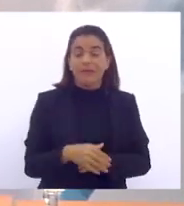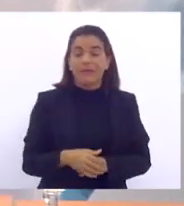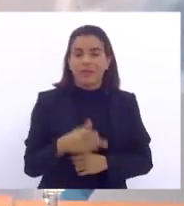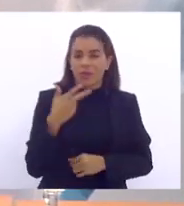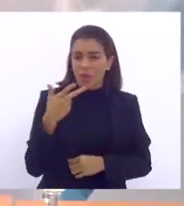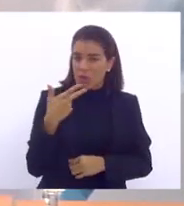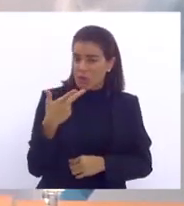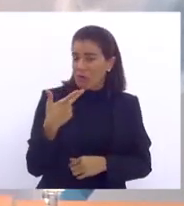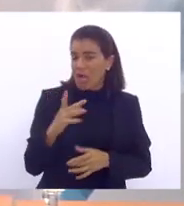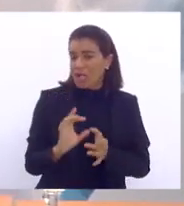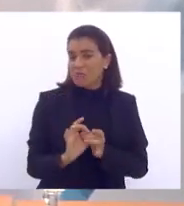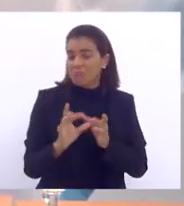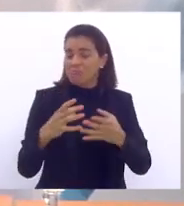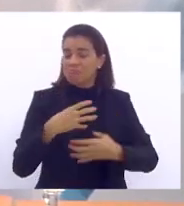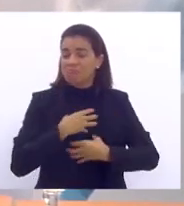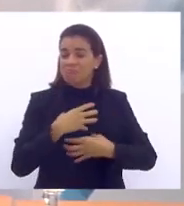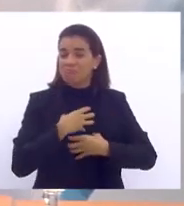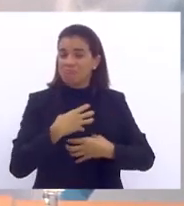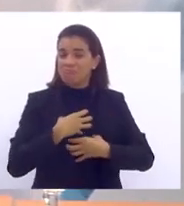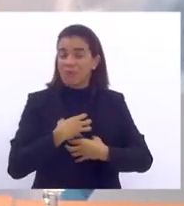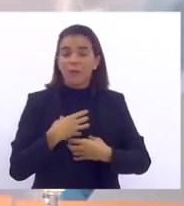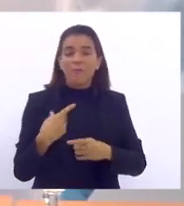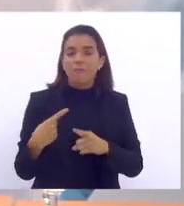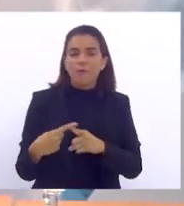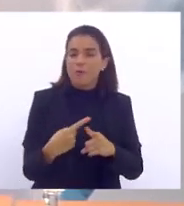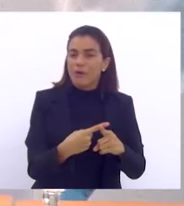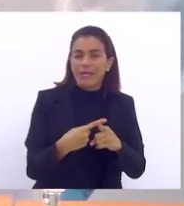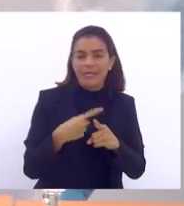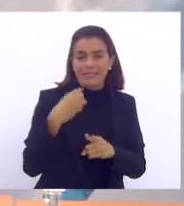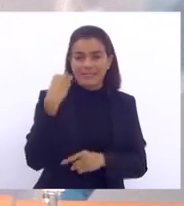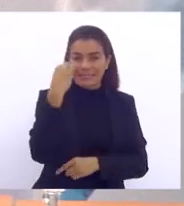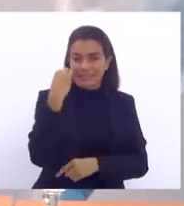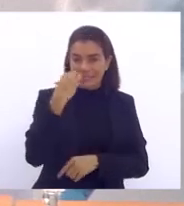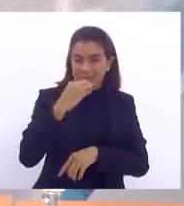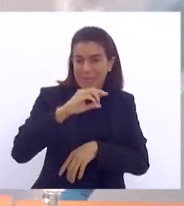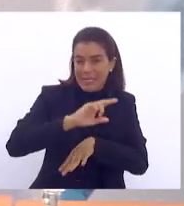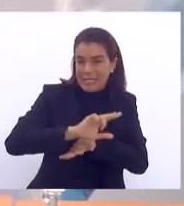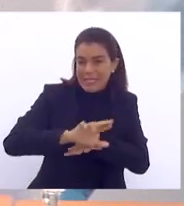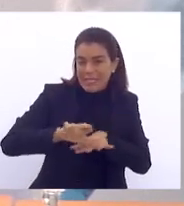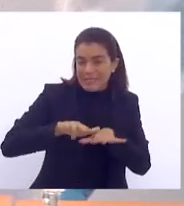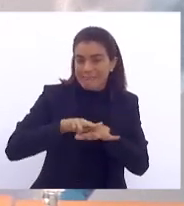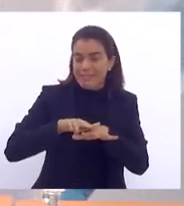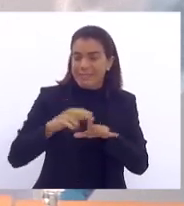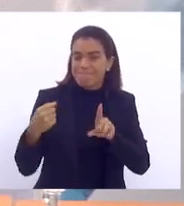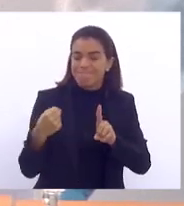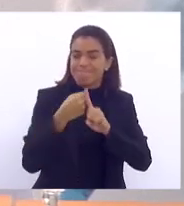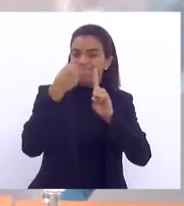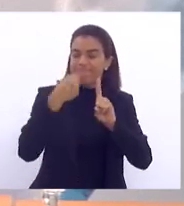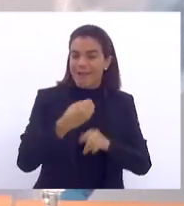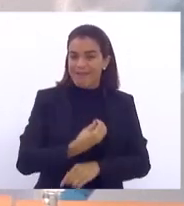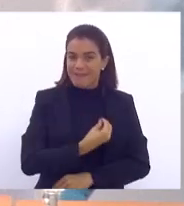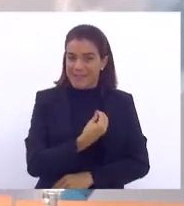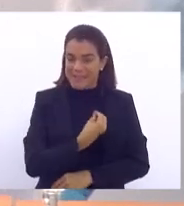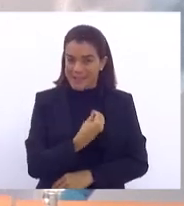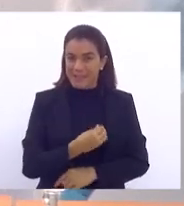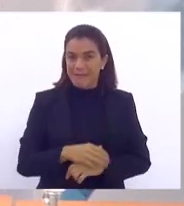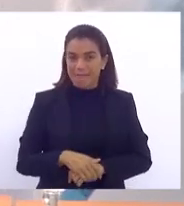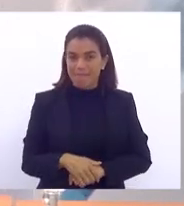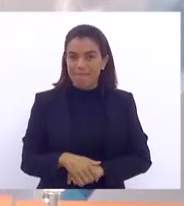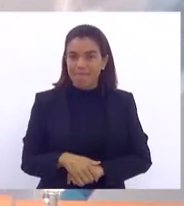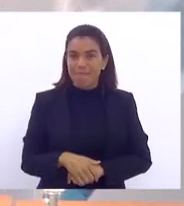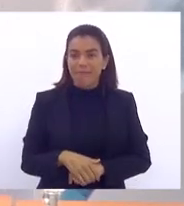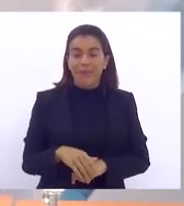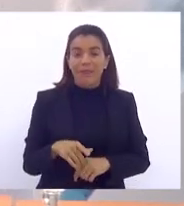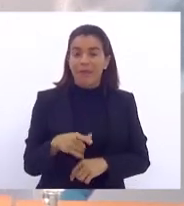isso aqui muito à vontade porque são experiências que marcam a vida da gente era muito emblemático